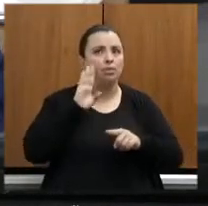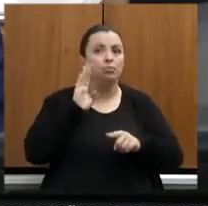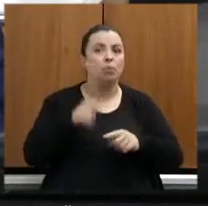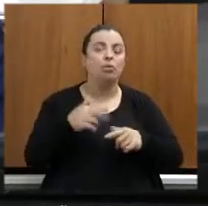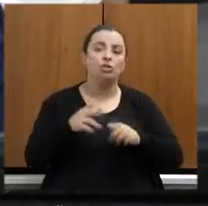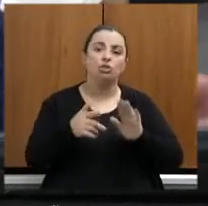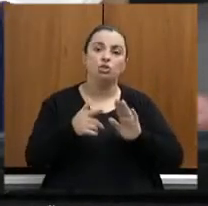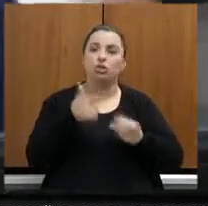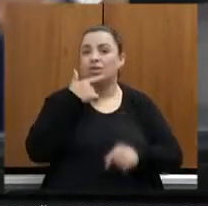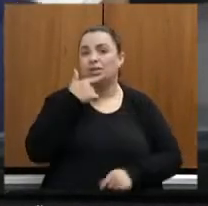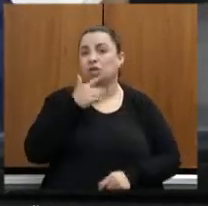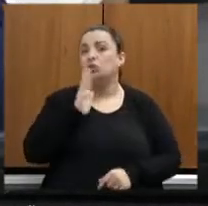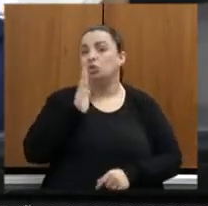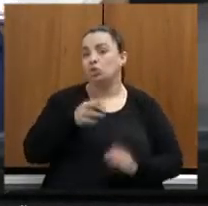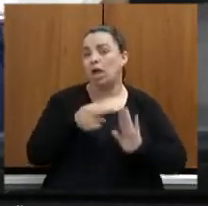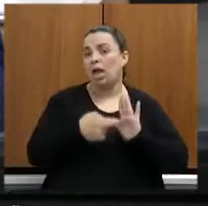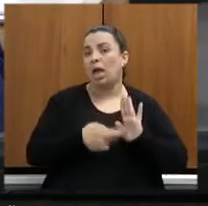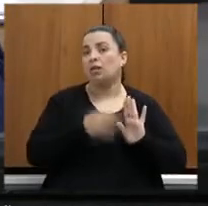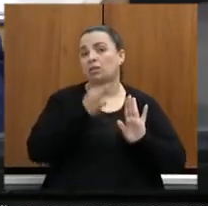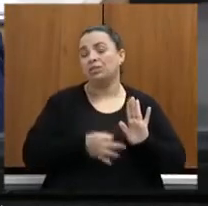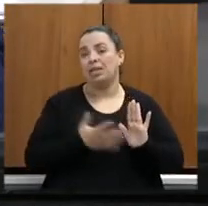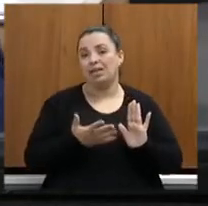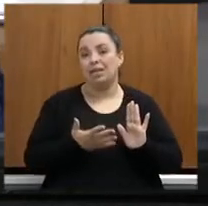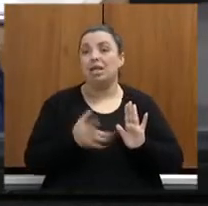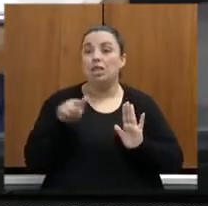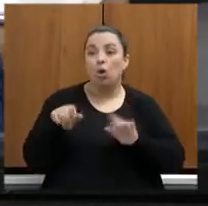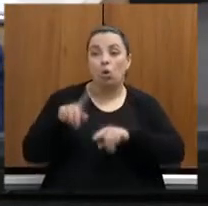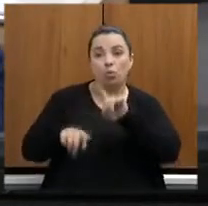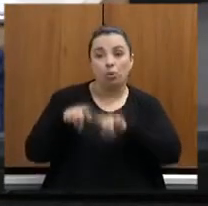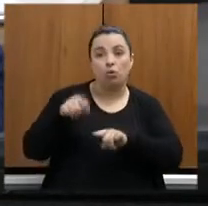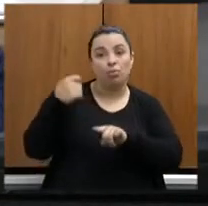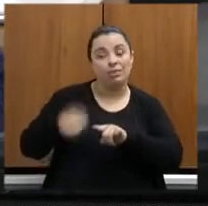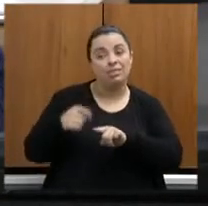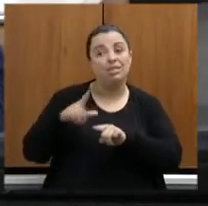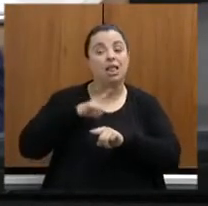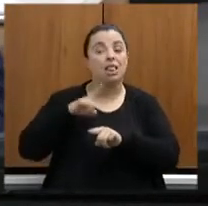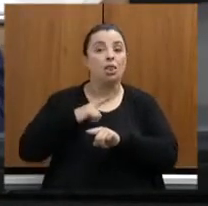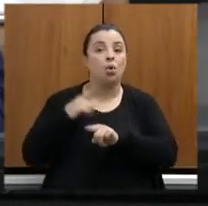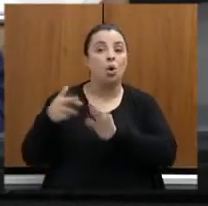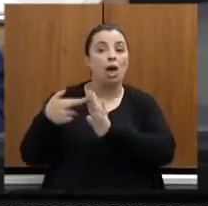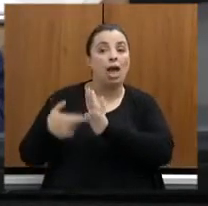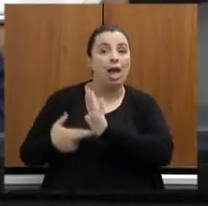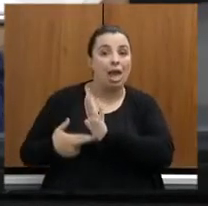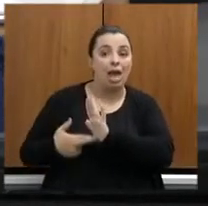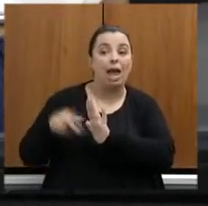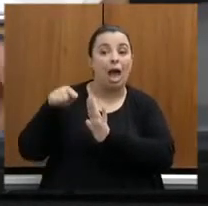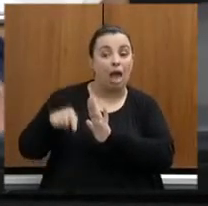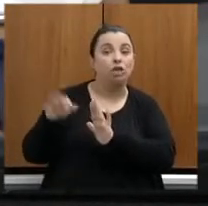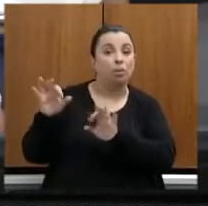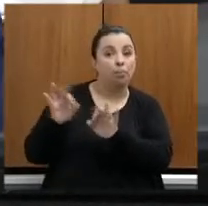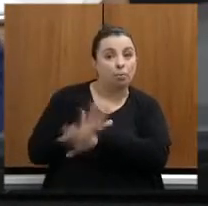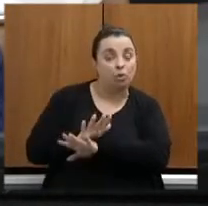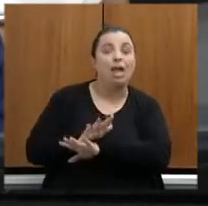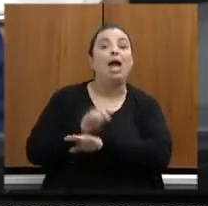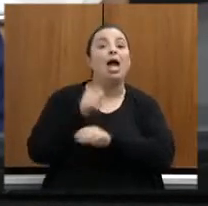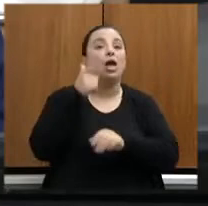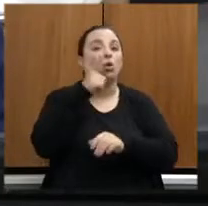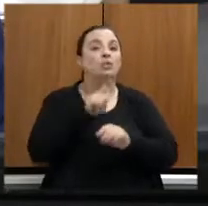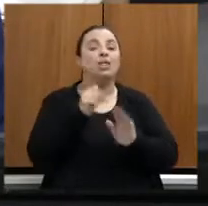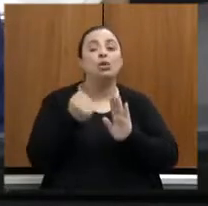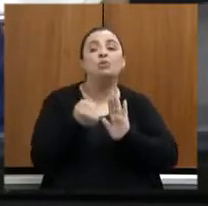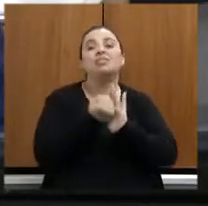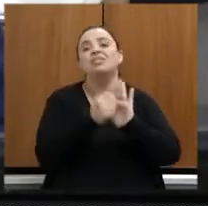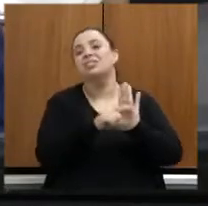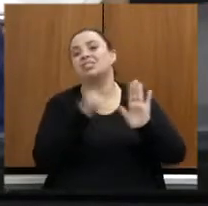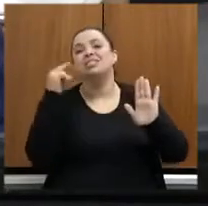regulamentados que tem que existir um regulamento para esse produto antes dos emitir o selo para ele ver o celular se não pode simplesmente pegar um